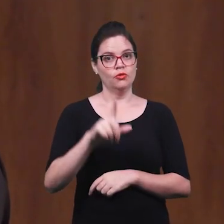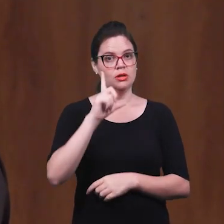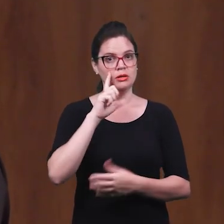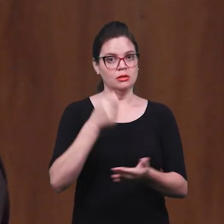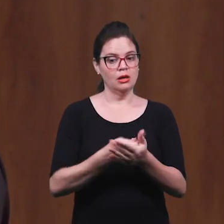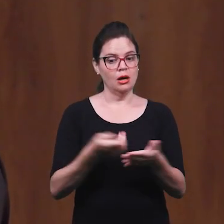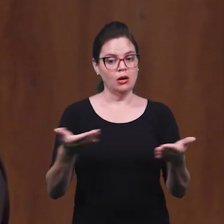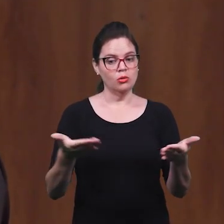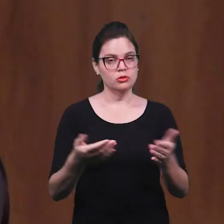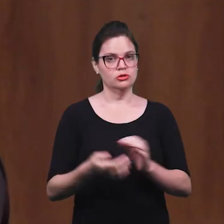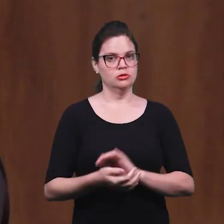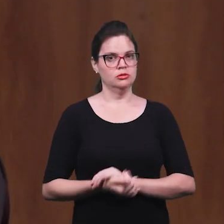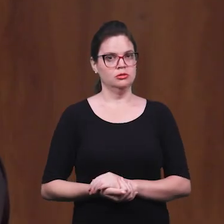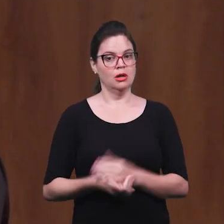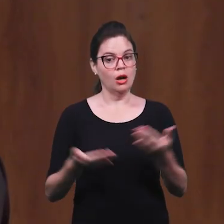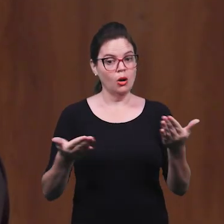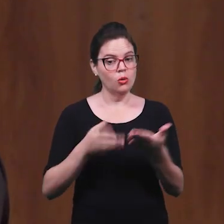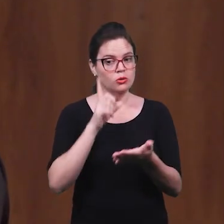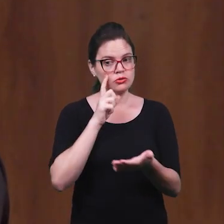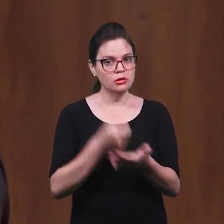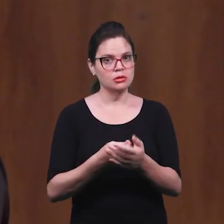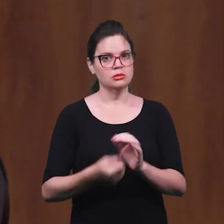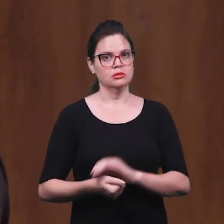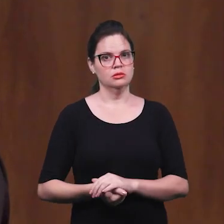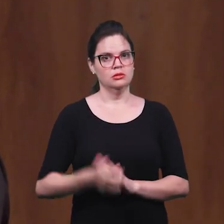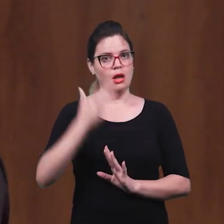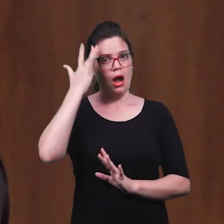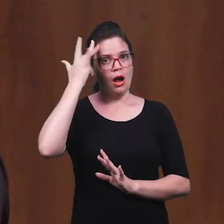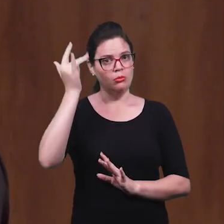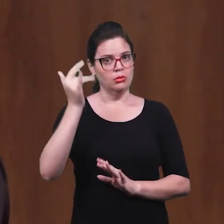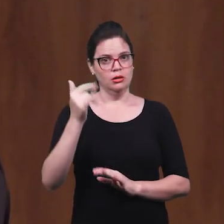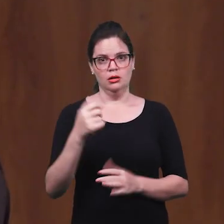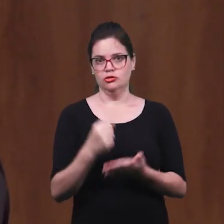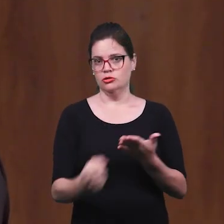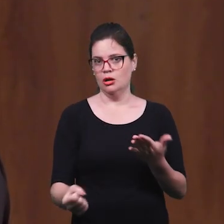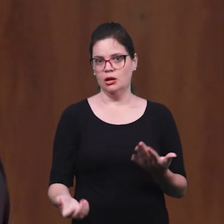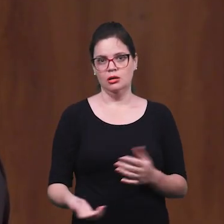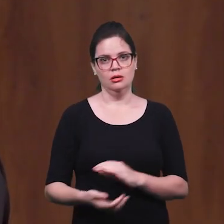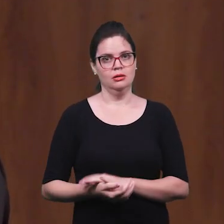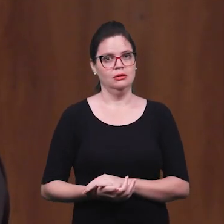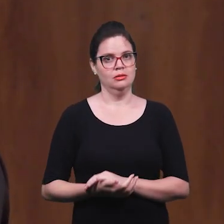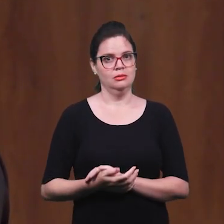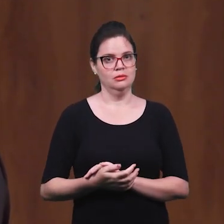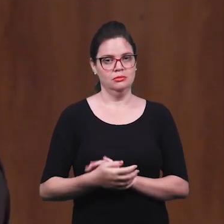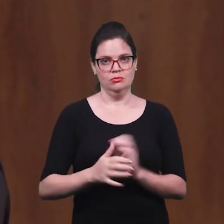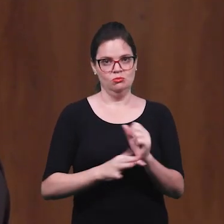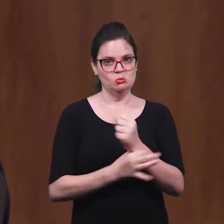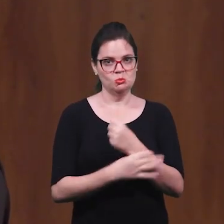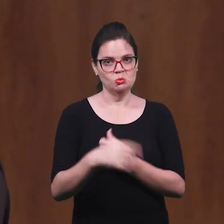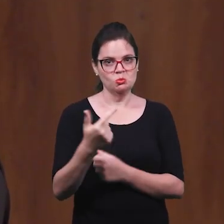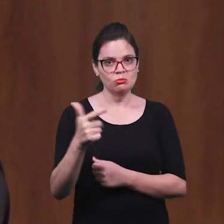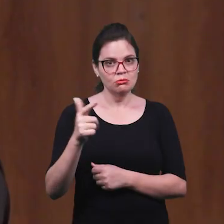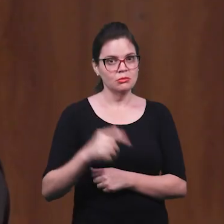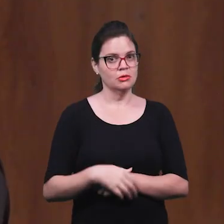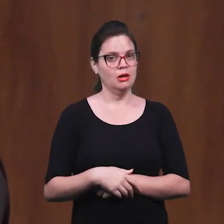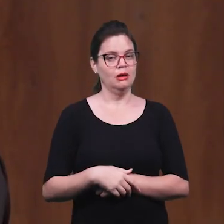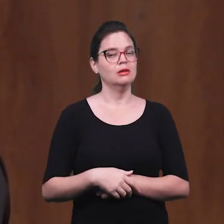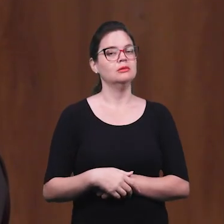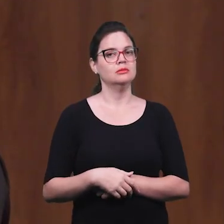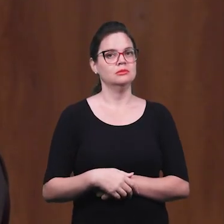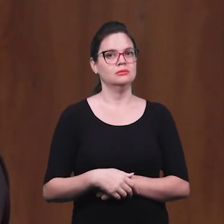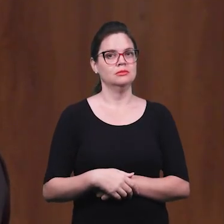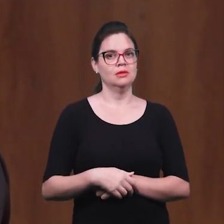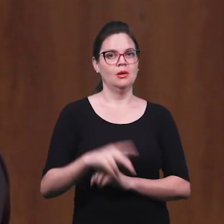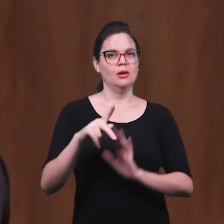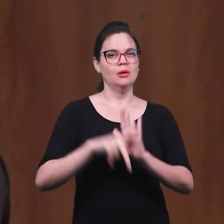escolhei hoje, a escolha é hoje. O amanhã para o homem é incerto, o amanhã não é garantido. E